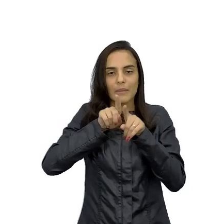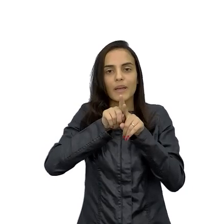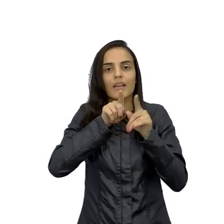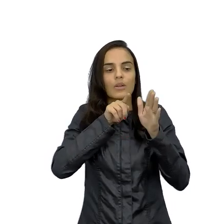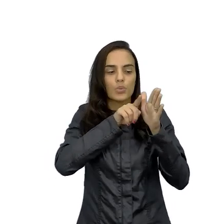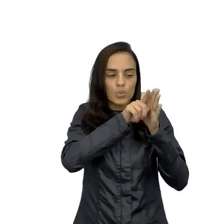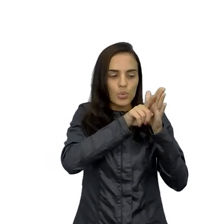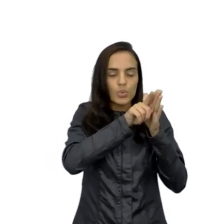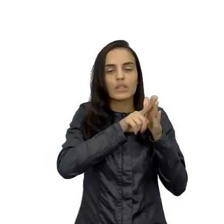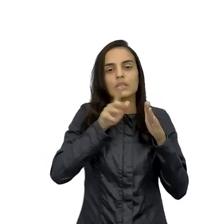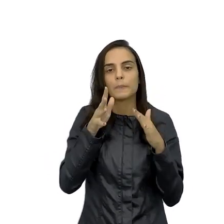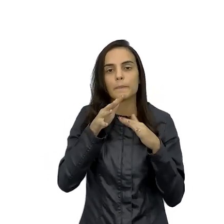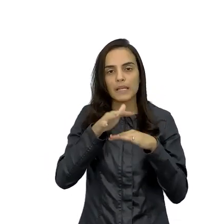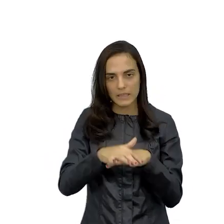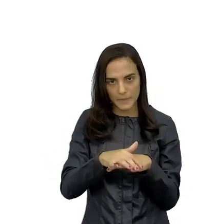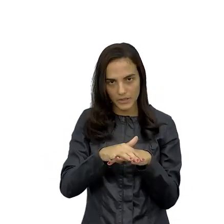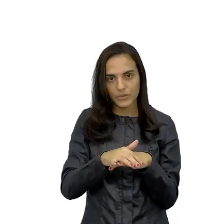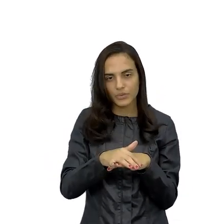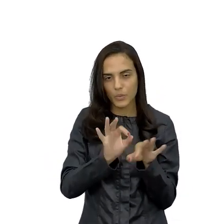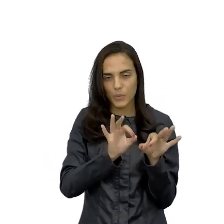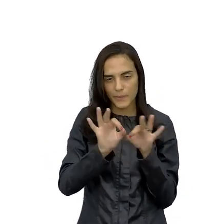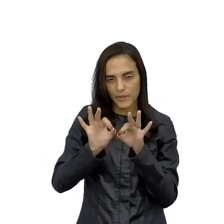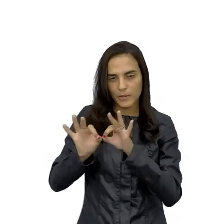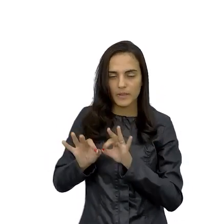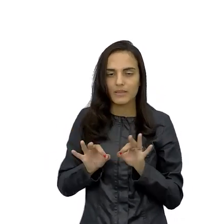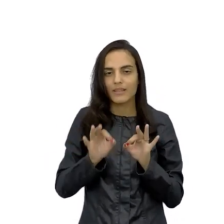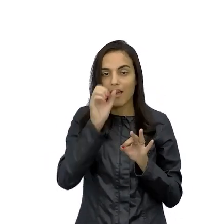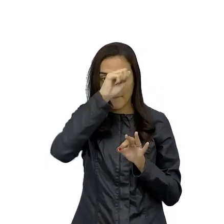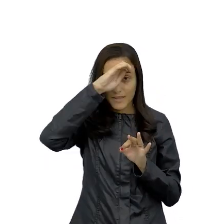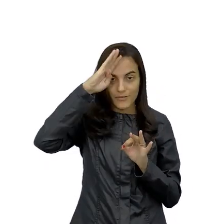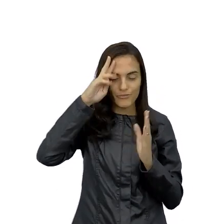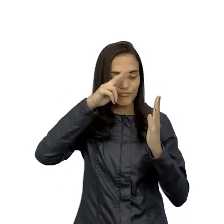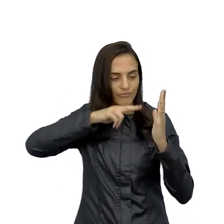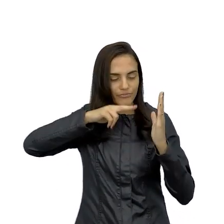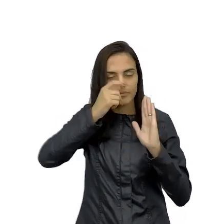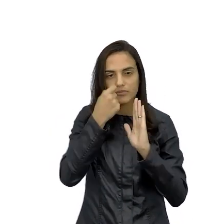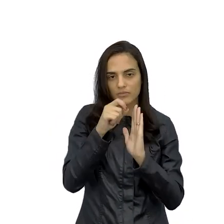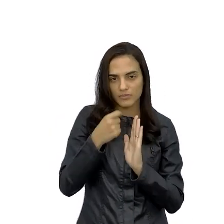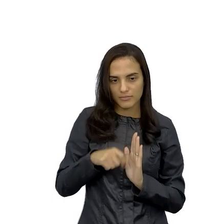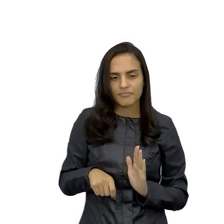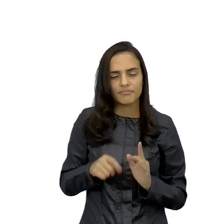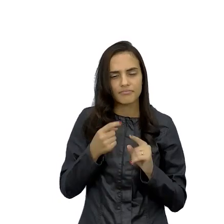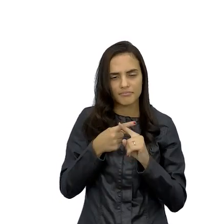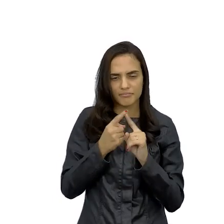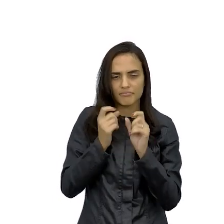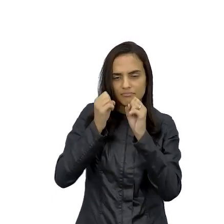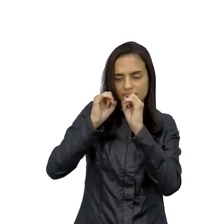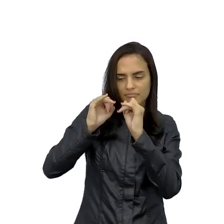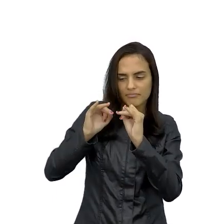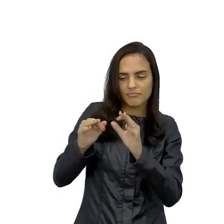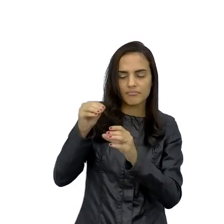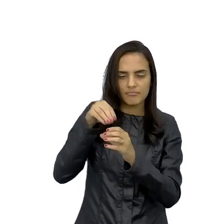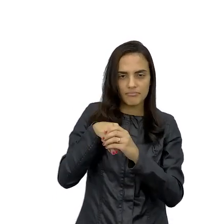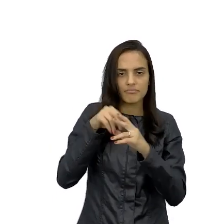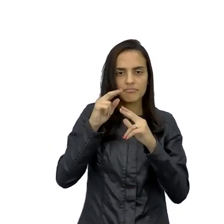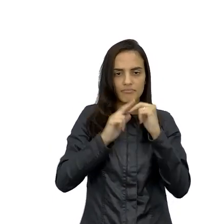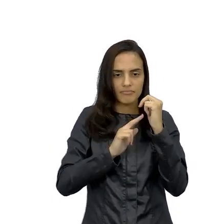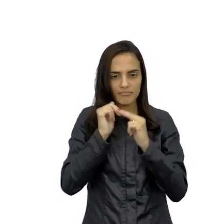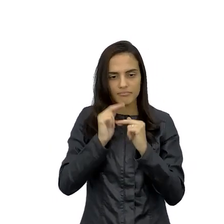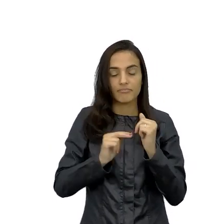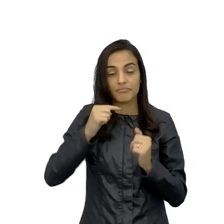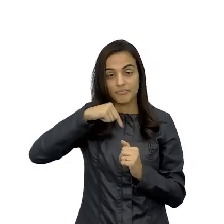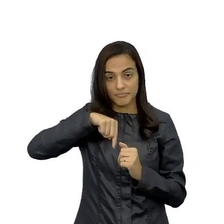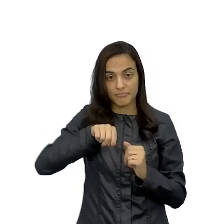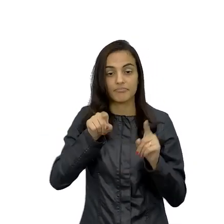que no programa Ler e Escrever estava explicitado dentro do próprio material. A